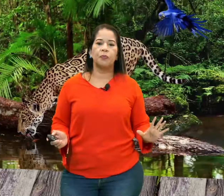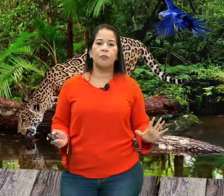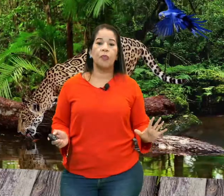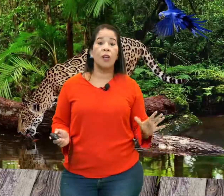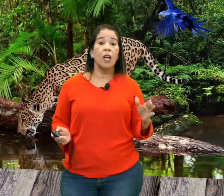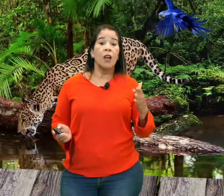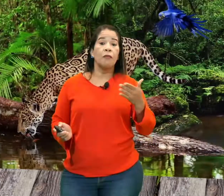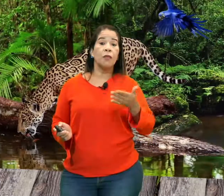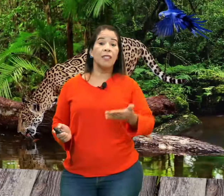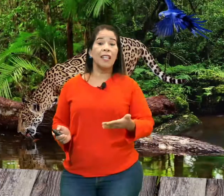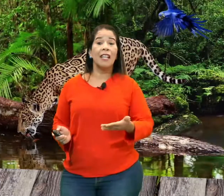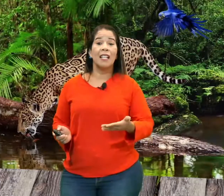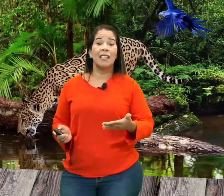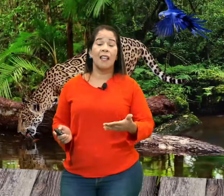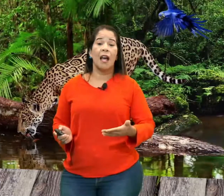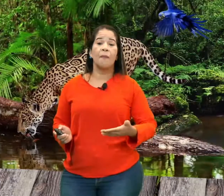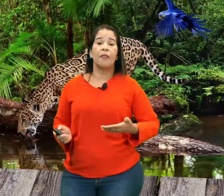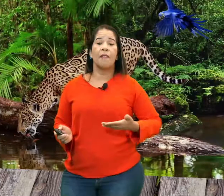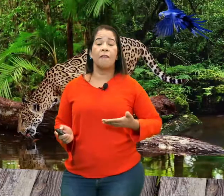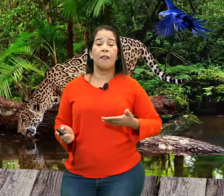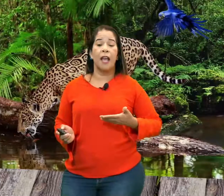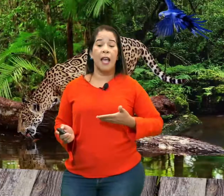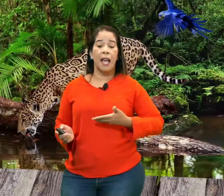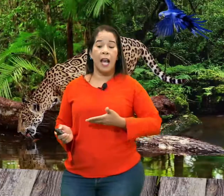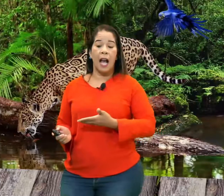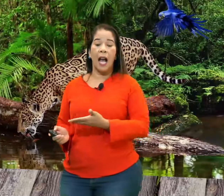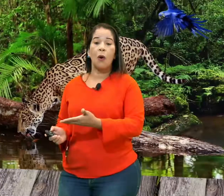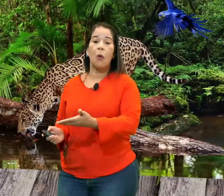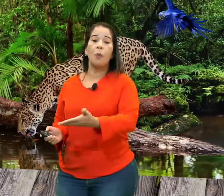aluno. Você está